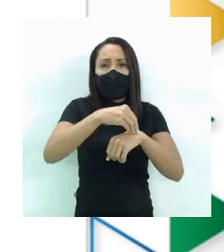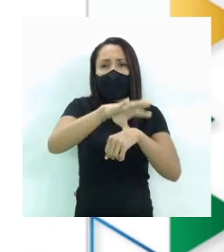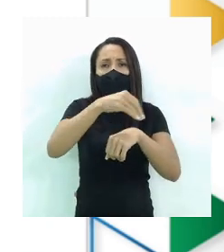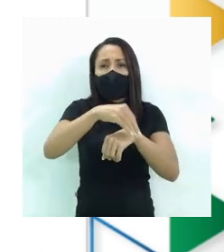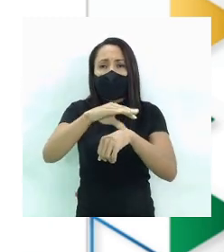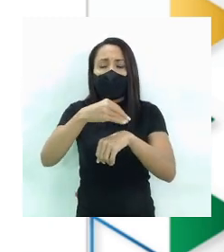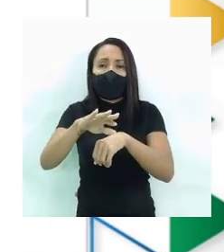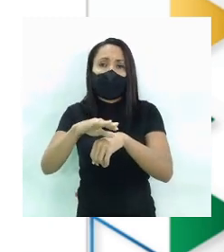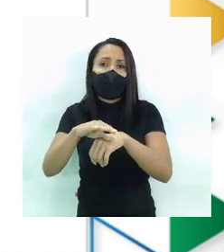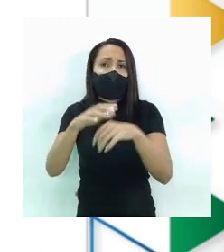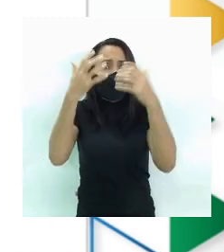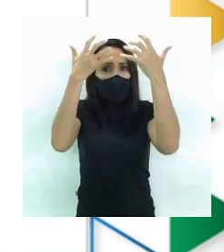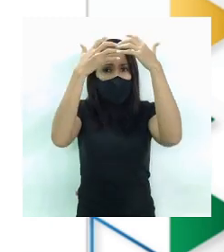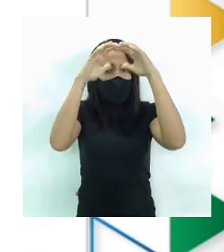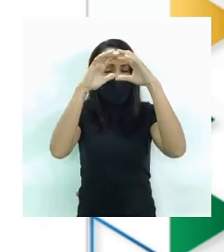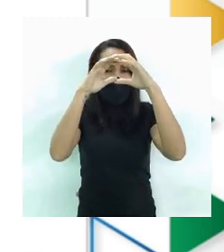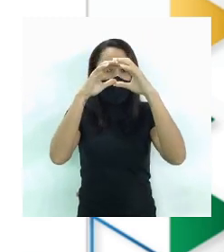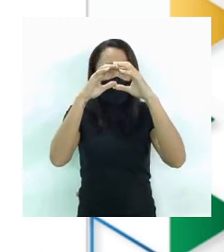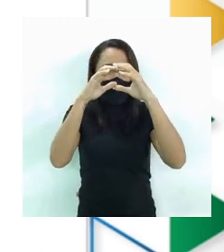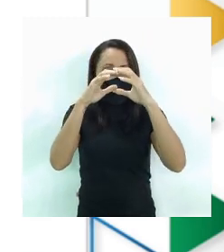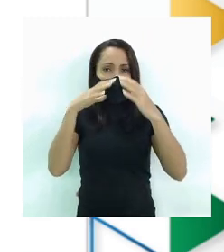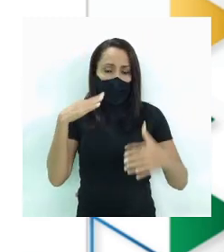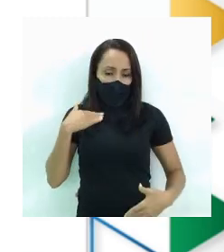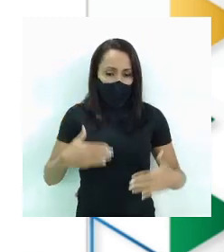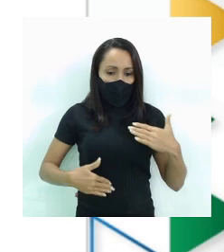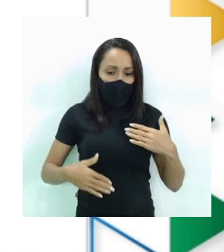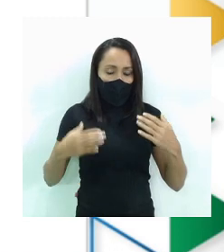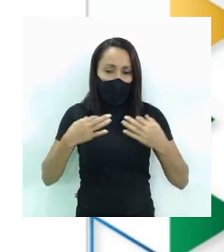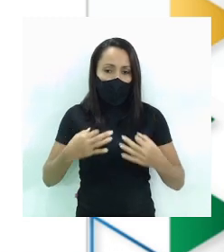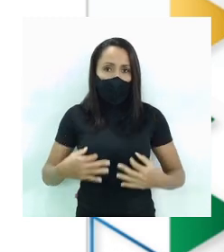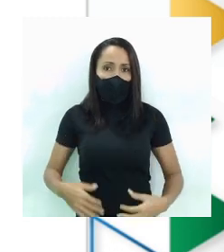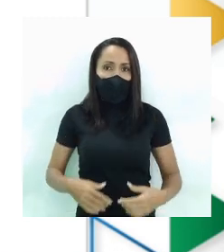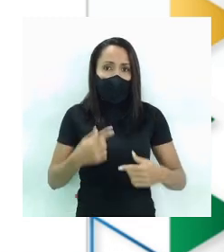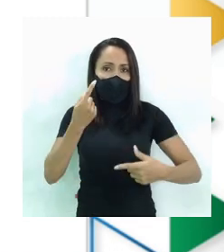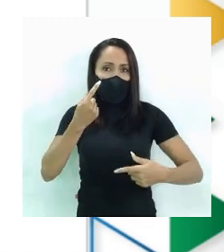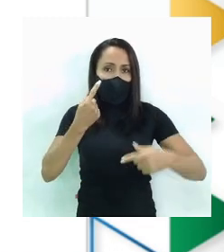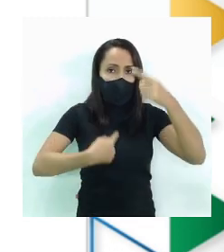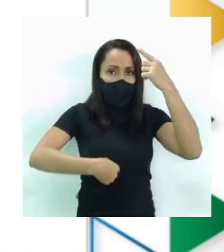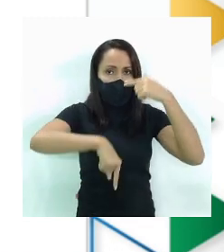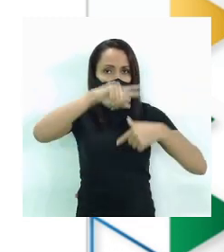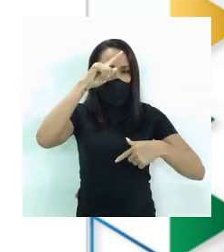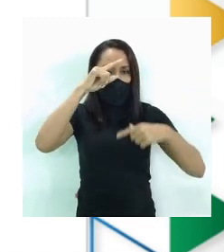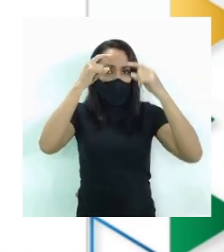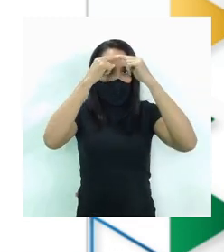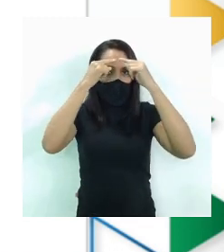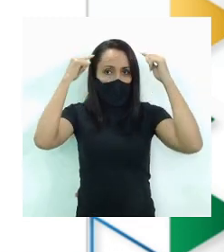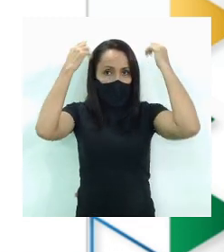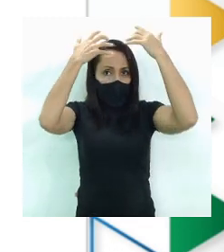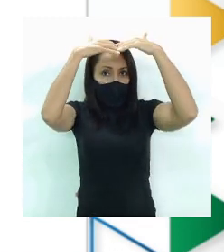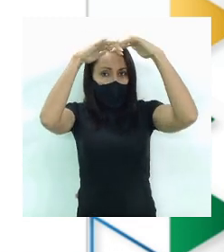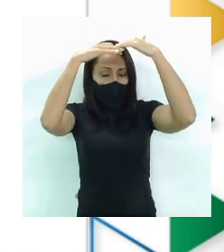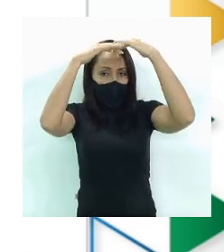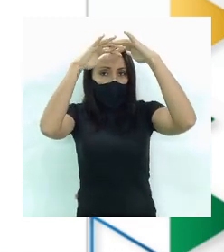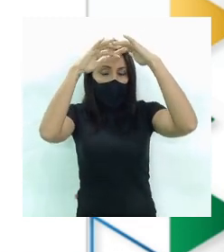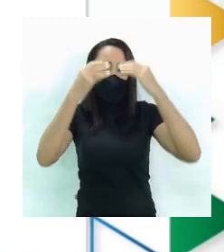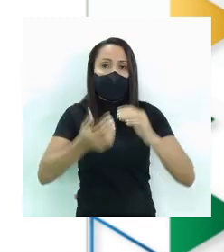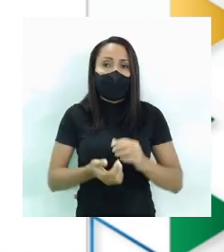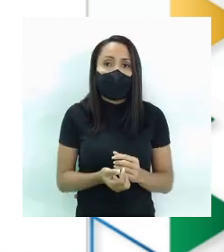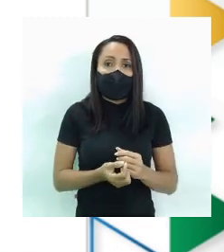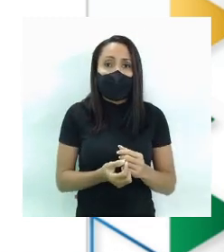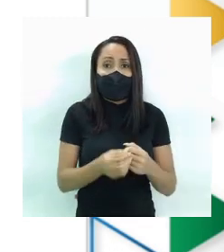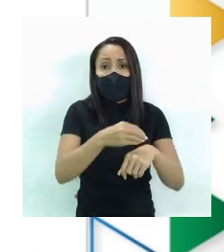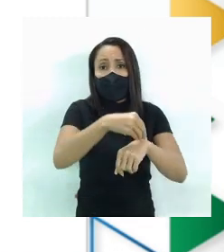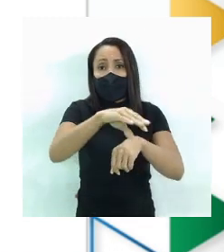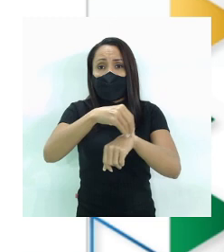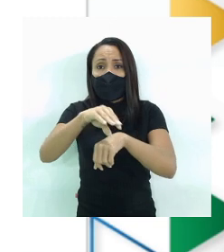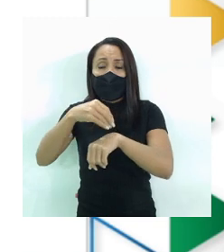impulsos nervosos dos órgãos receptores até o sistema nervoso central. Os motores ou eferentes, quando transmitem impulsos